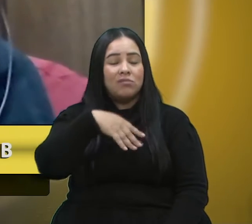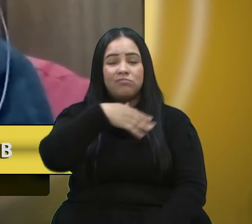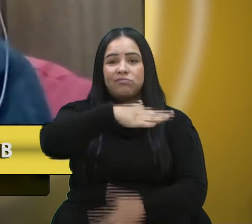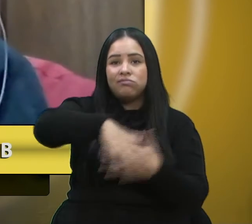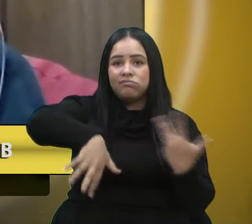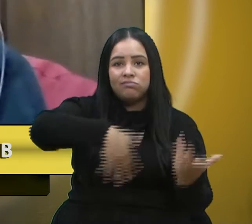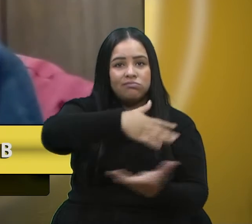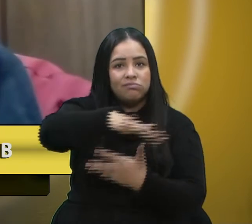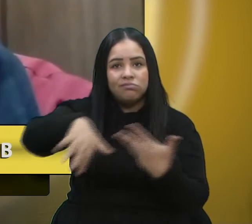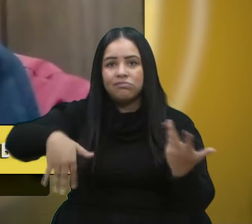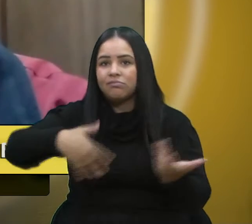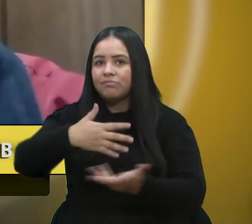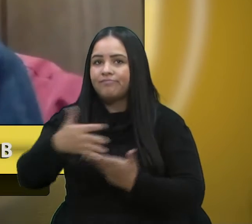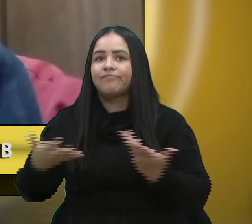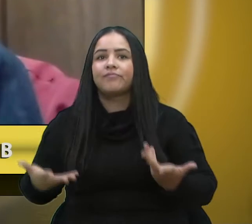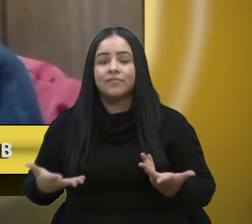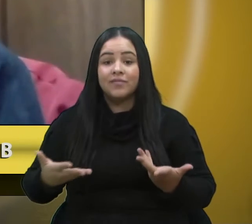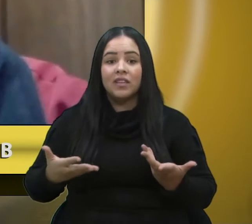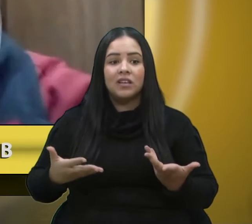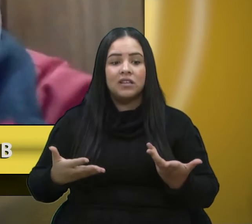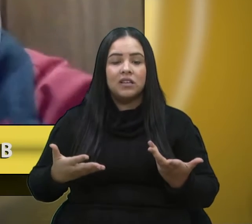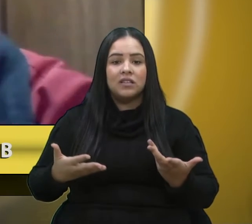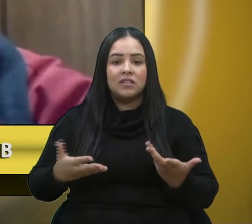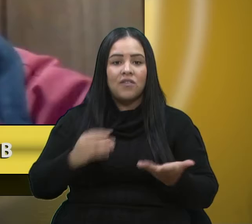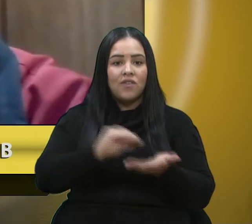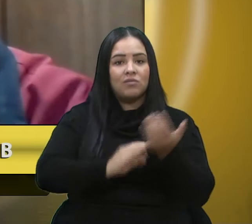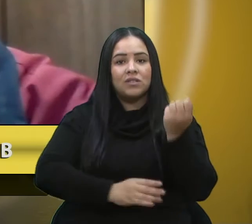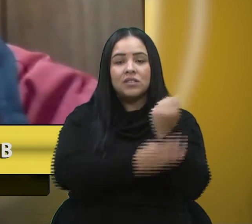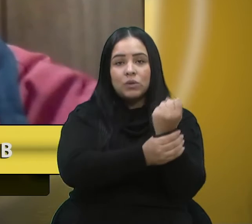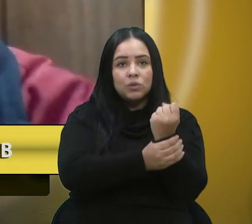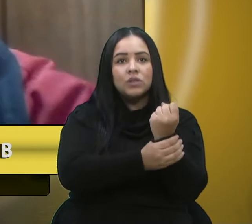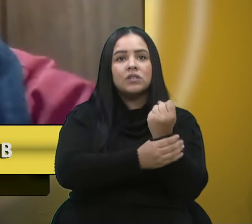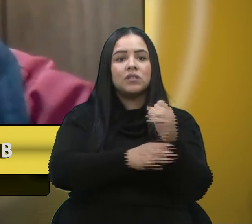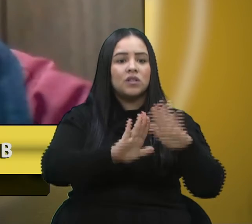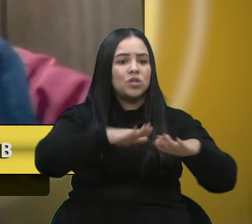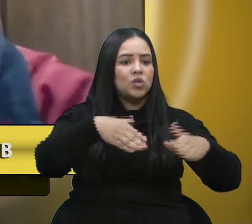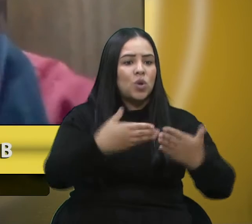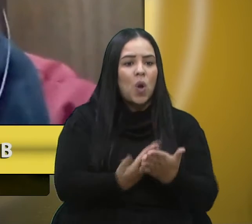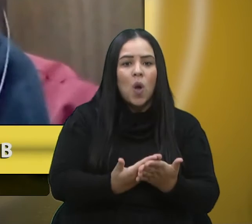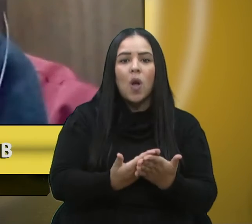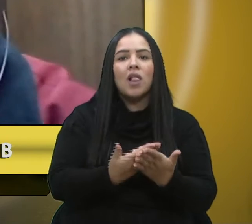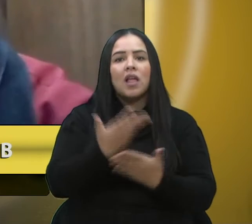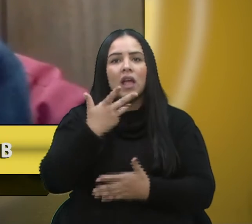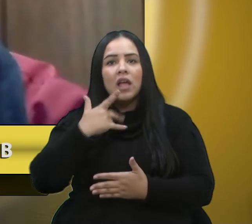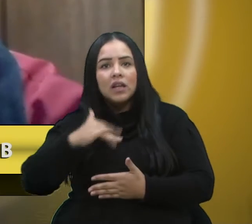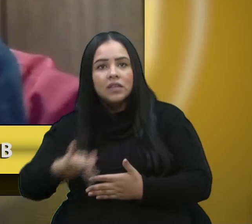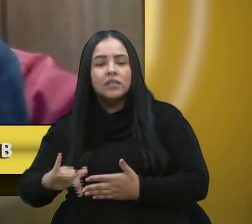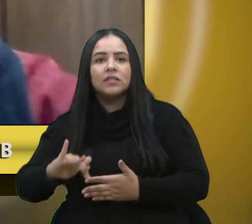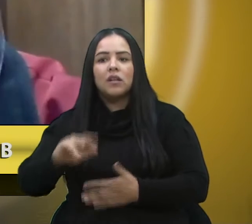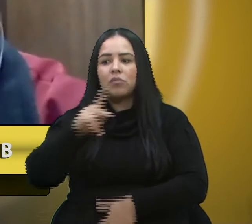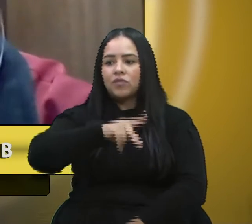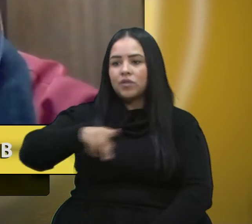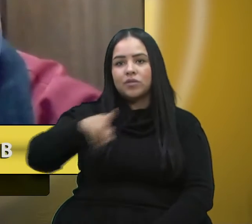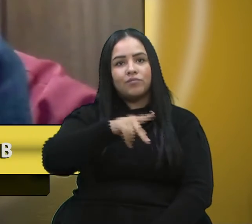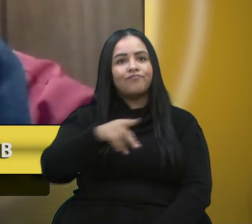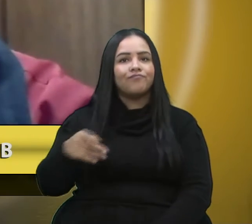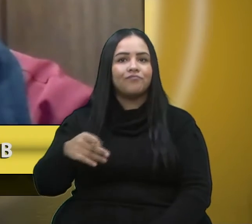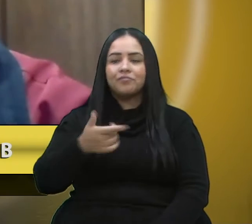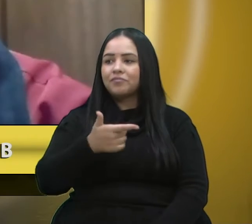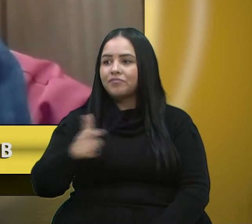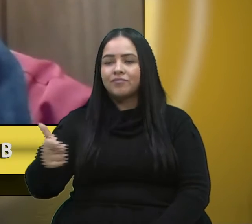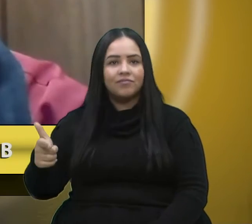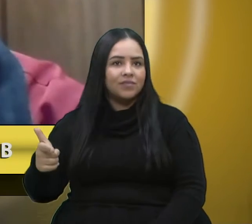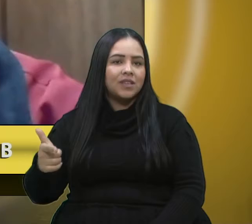e a insegurança jurídica para as escolas, para as pré-escolas, para os professores e principalmente para as crianças é o que menos tem